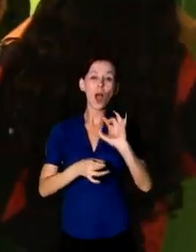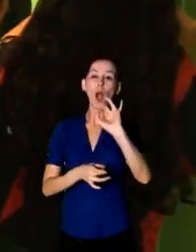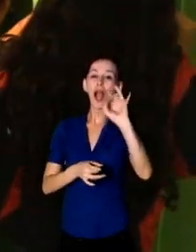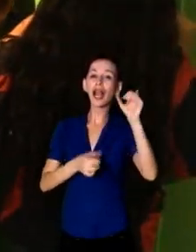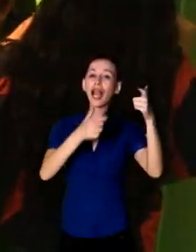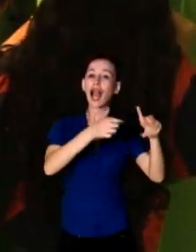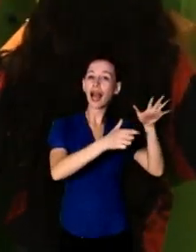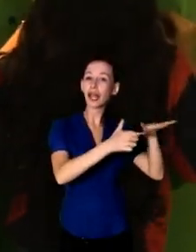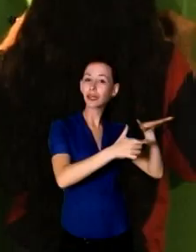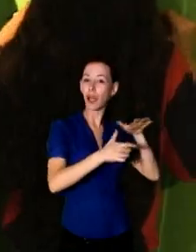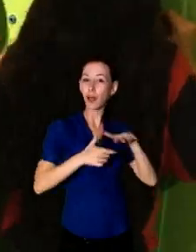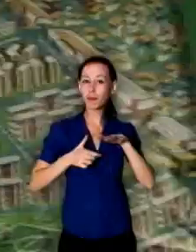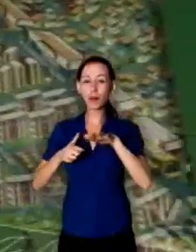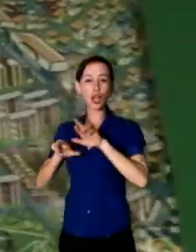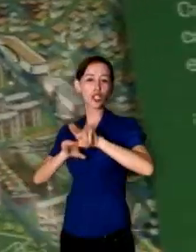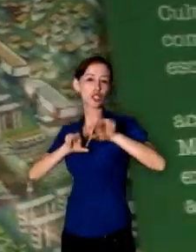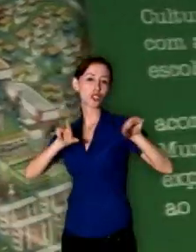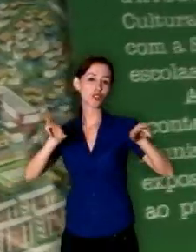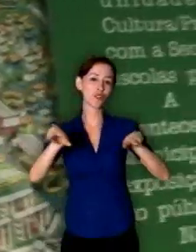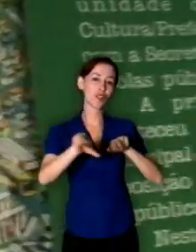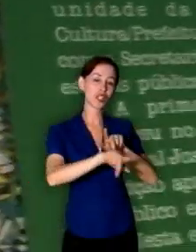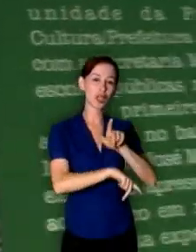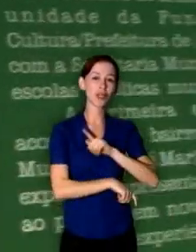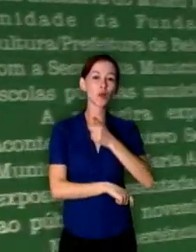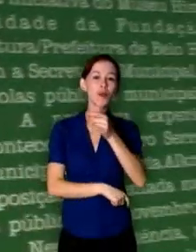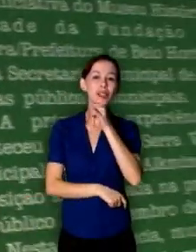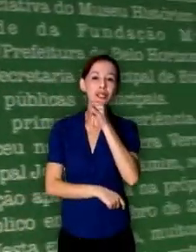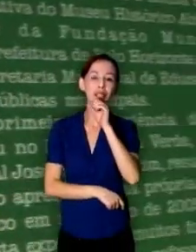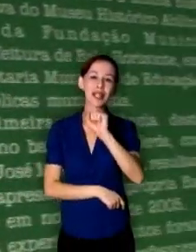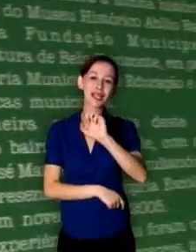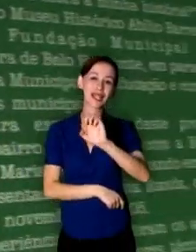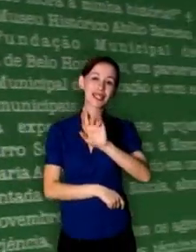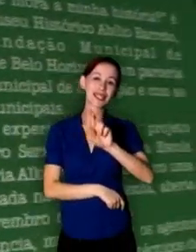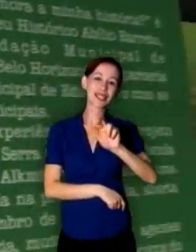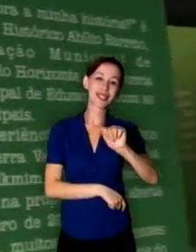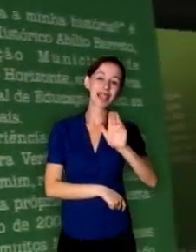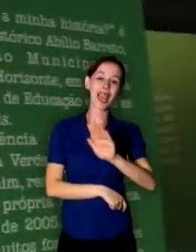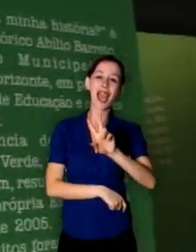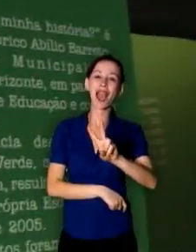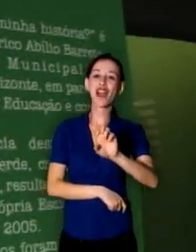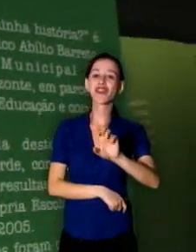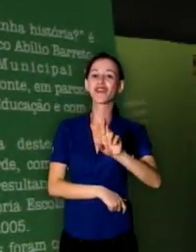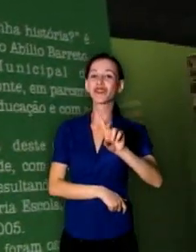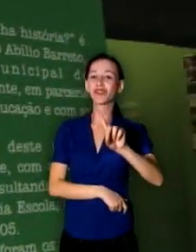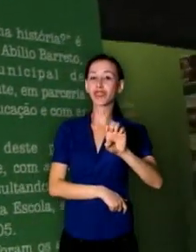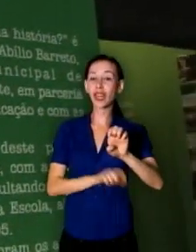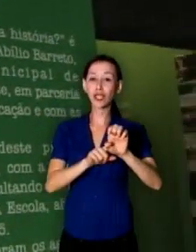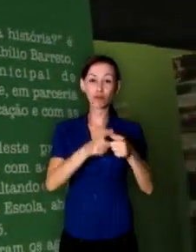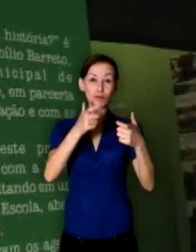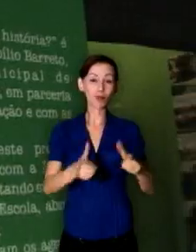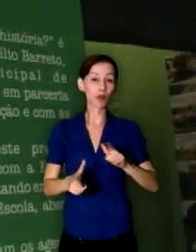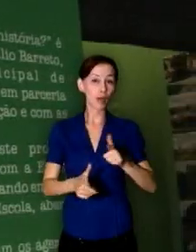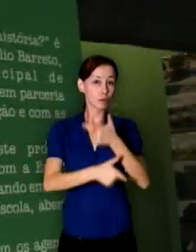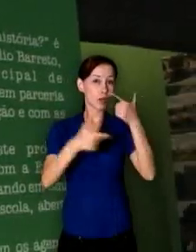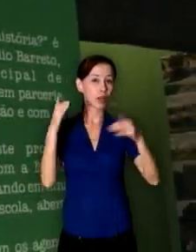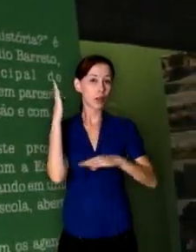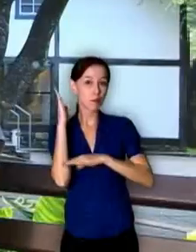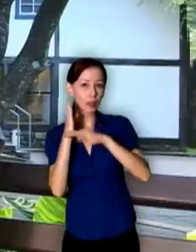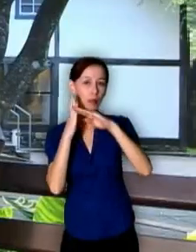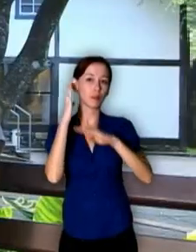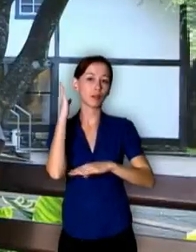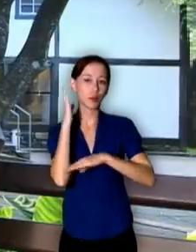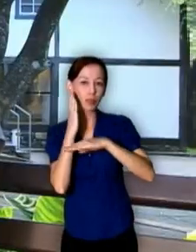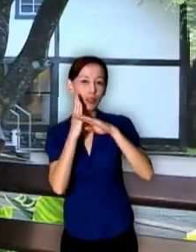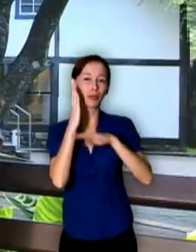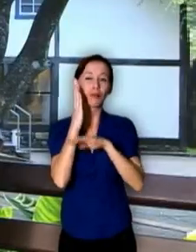característica específica. A gente até tem um exemplo aqui do bairro Serra Verde, que é um bairro de apartamentos muito pequenos,